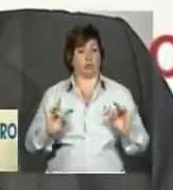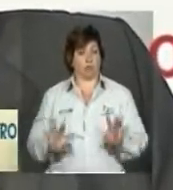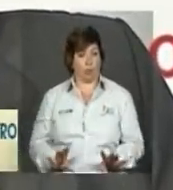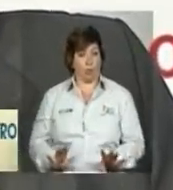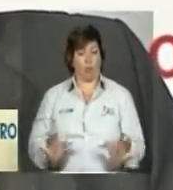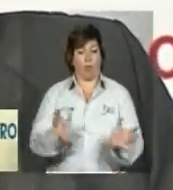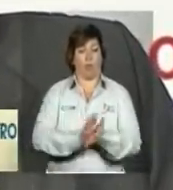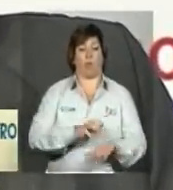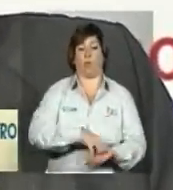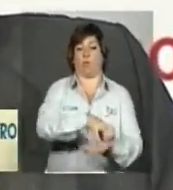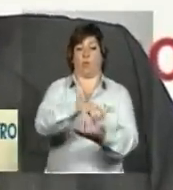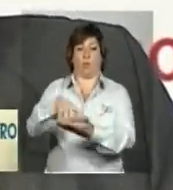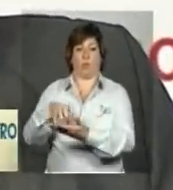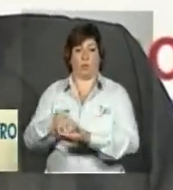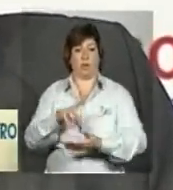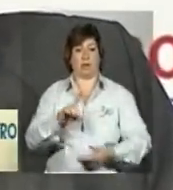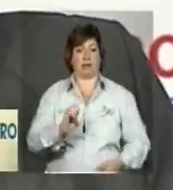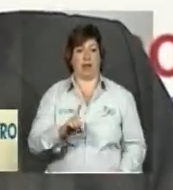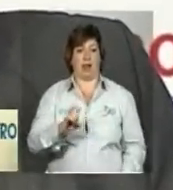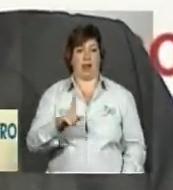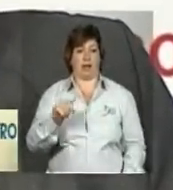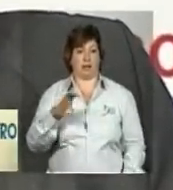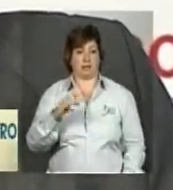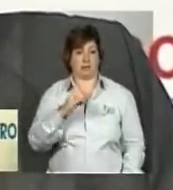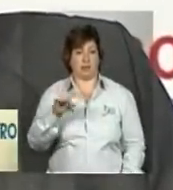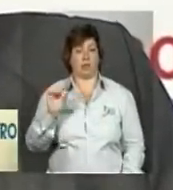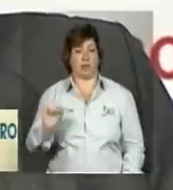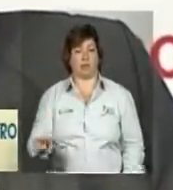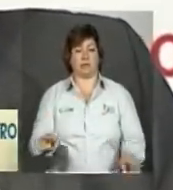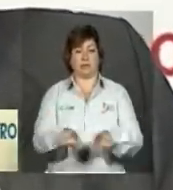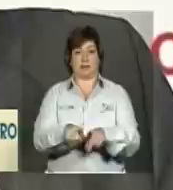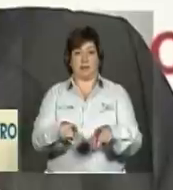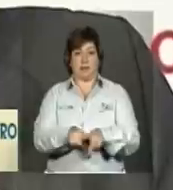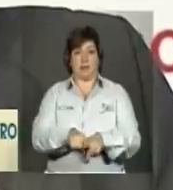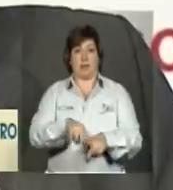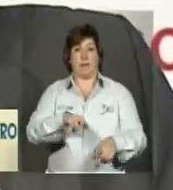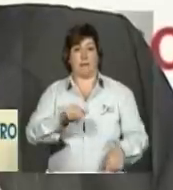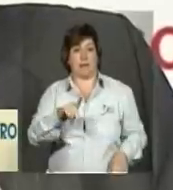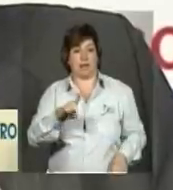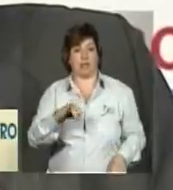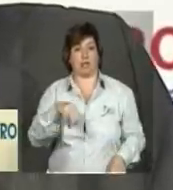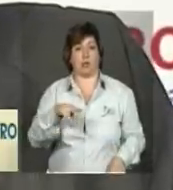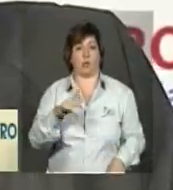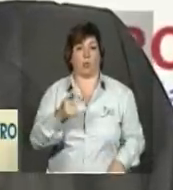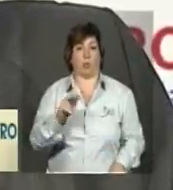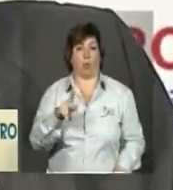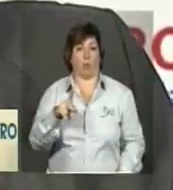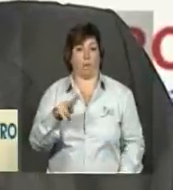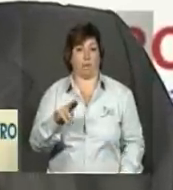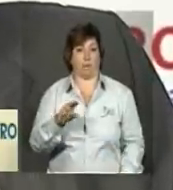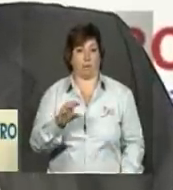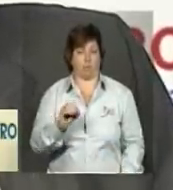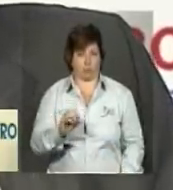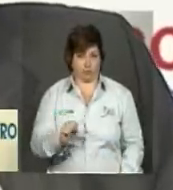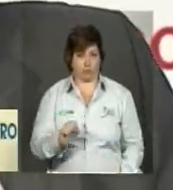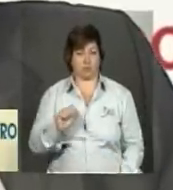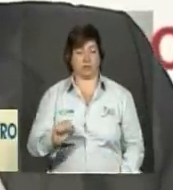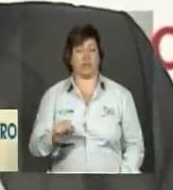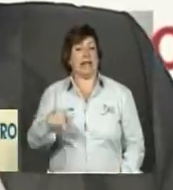às delegações e aos chamados major groups, de modo que isso não é algo que